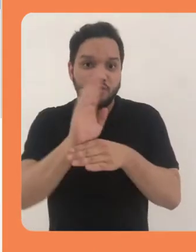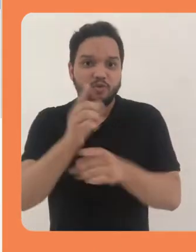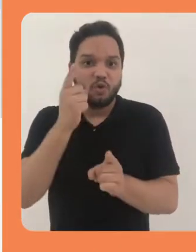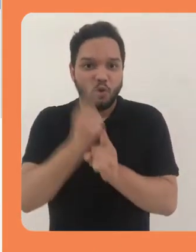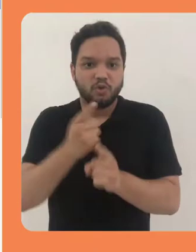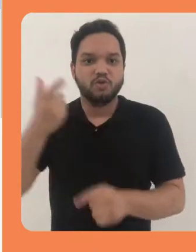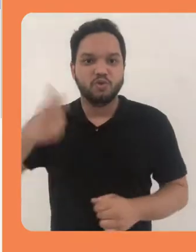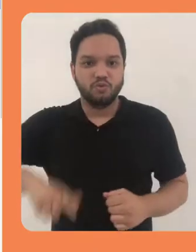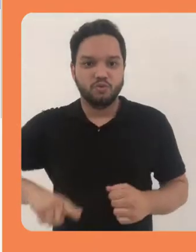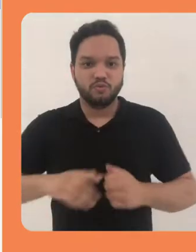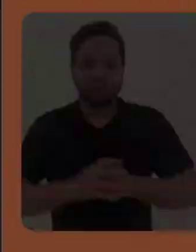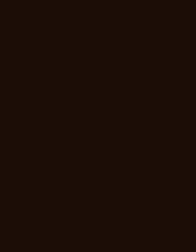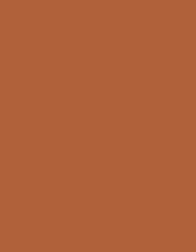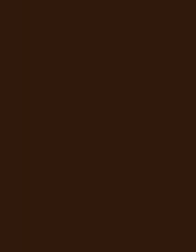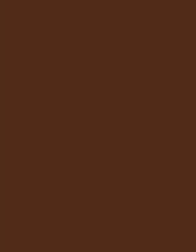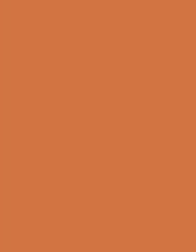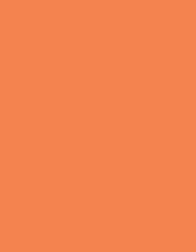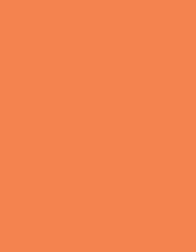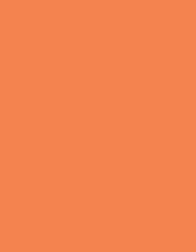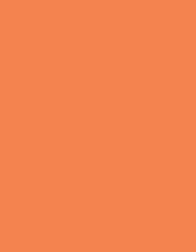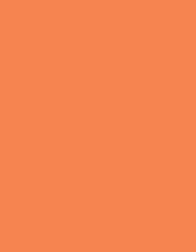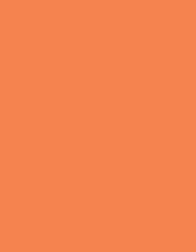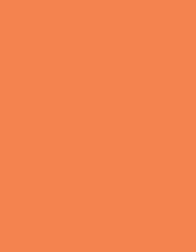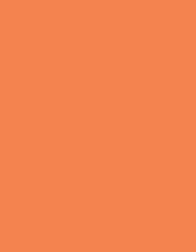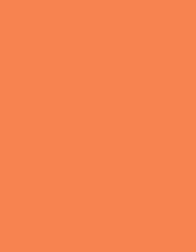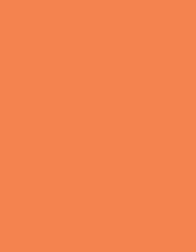gemas no próximo vídeo